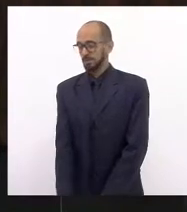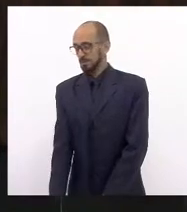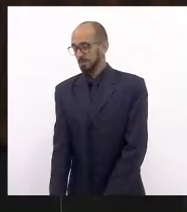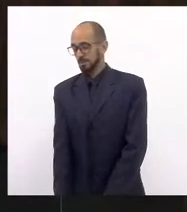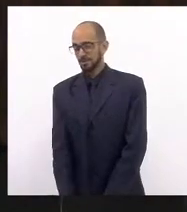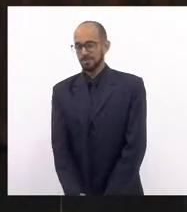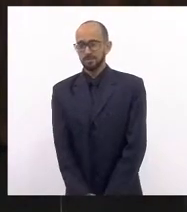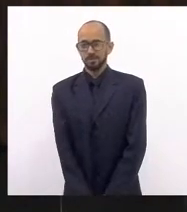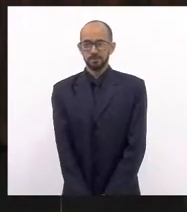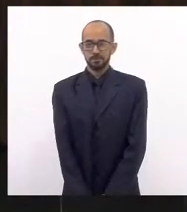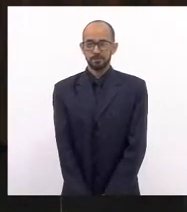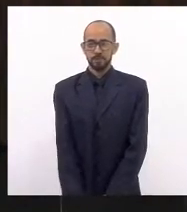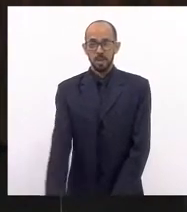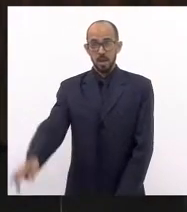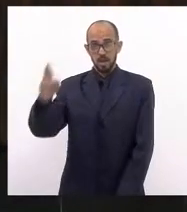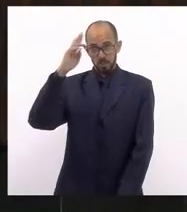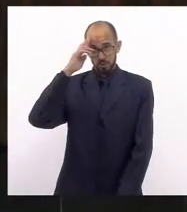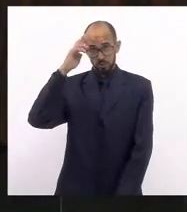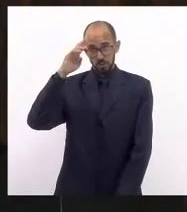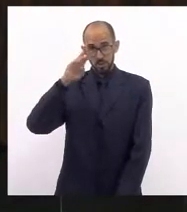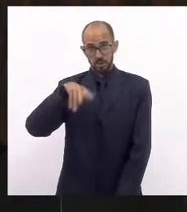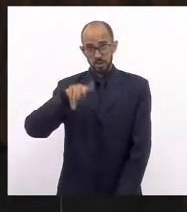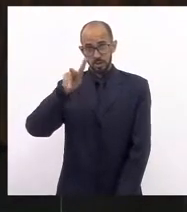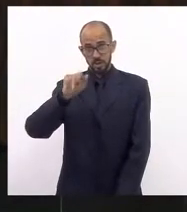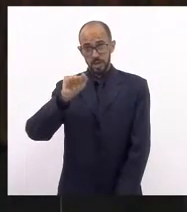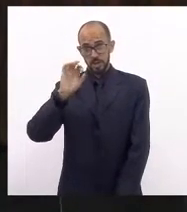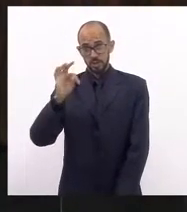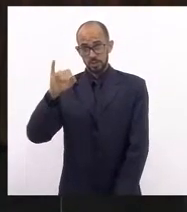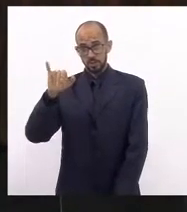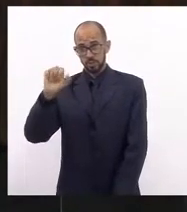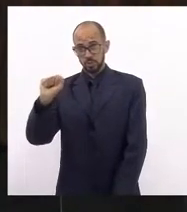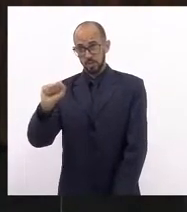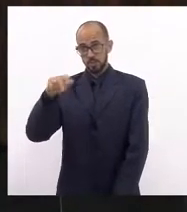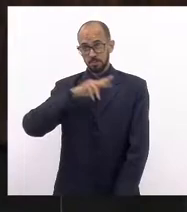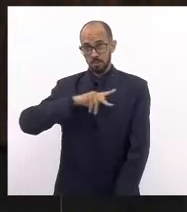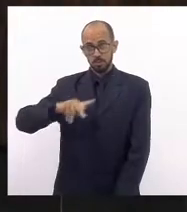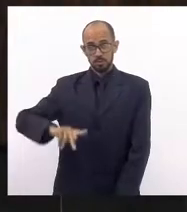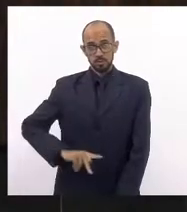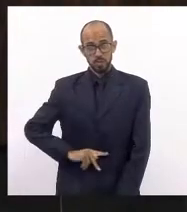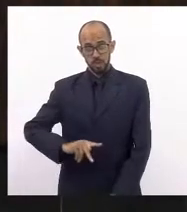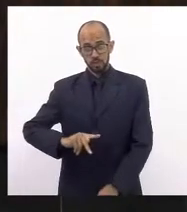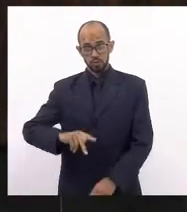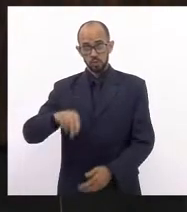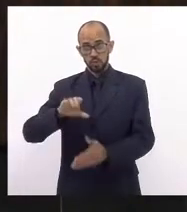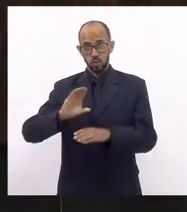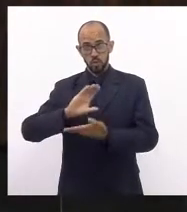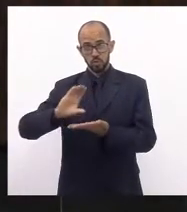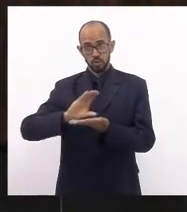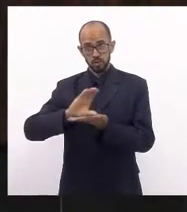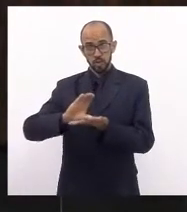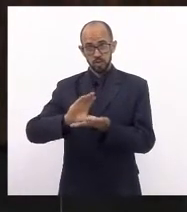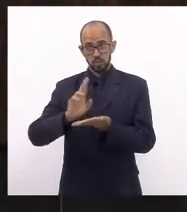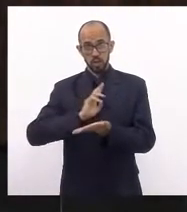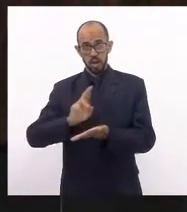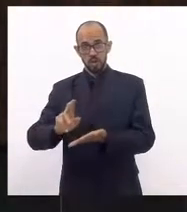A senhora Kátia Bastos, presidente do Conselho Interreligioso da OCB.